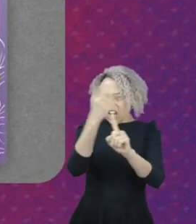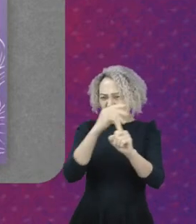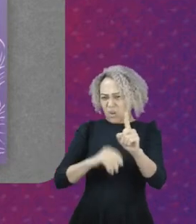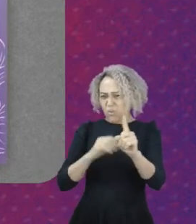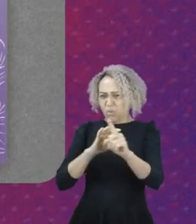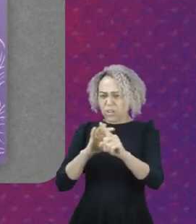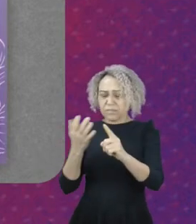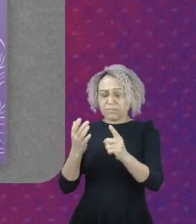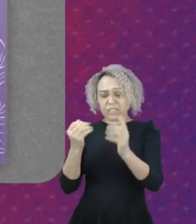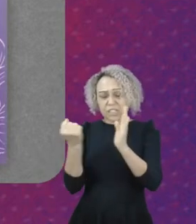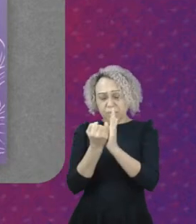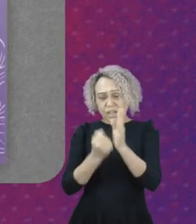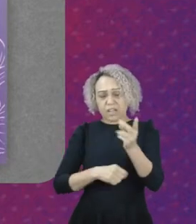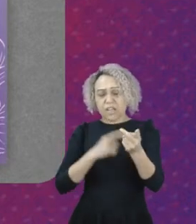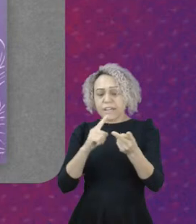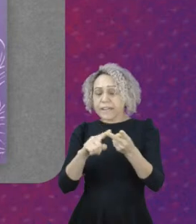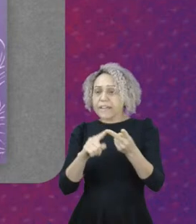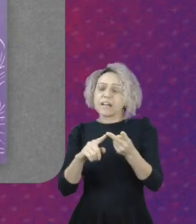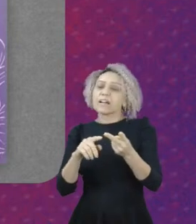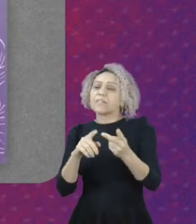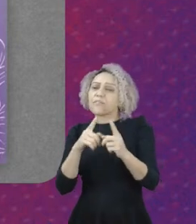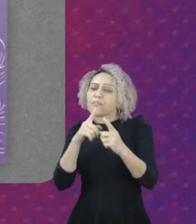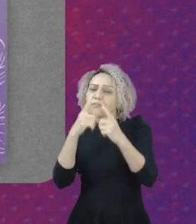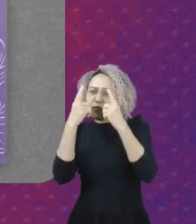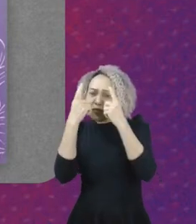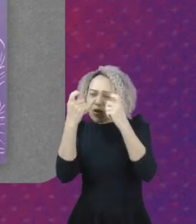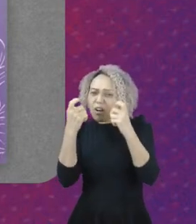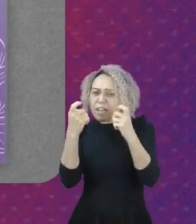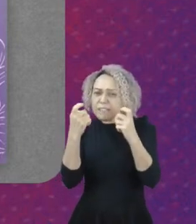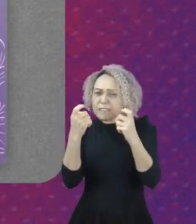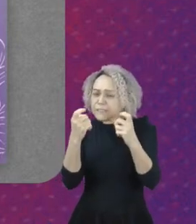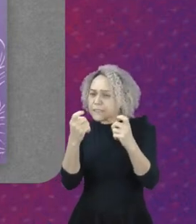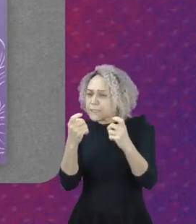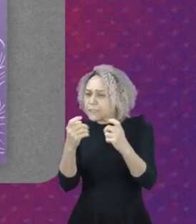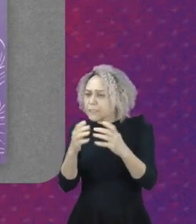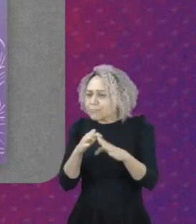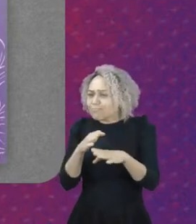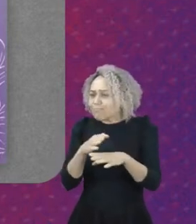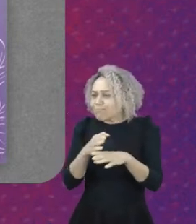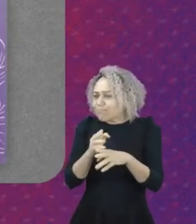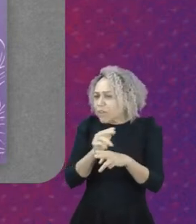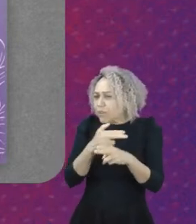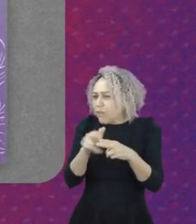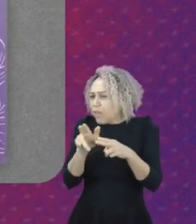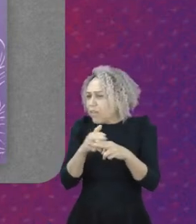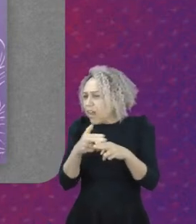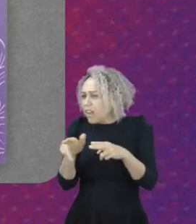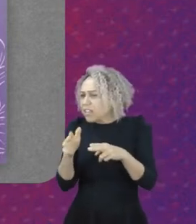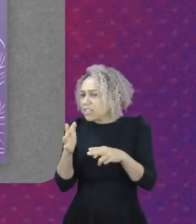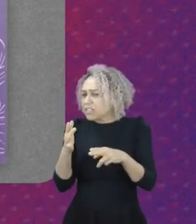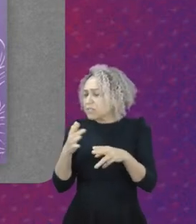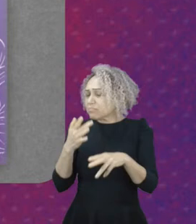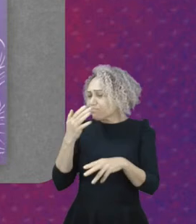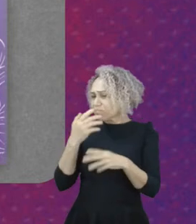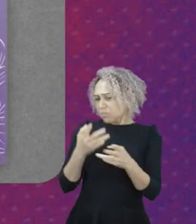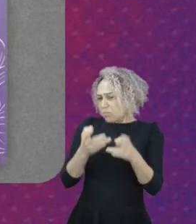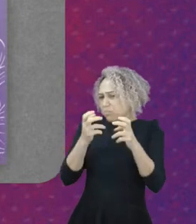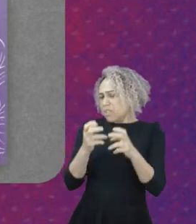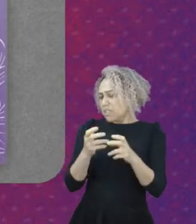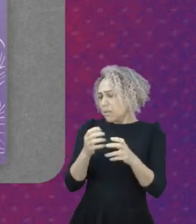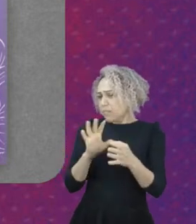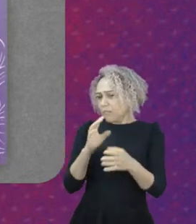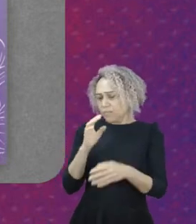isso. E aí, nesses dados, ele vai demonstrar, né, a quantidade, assim, grande,